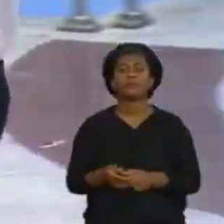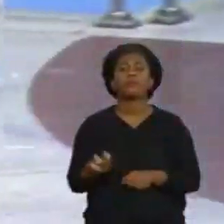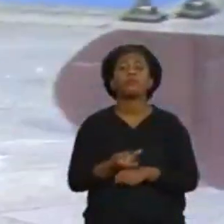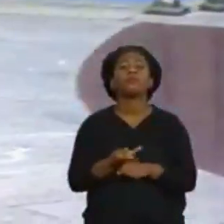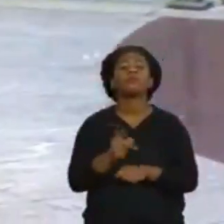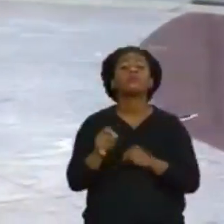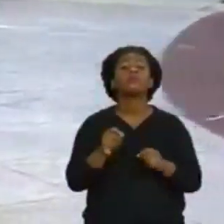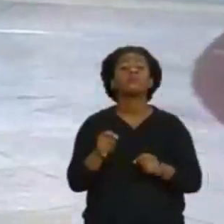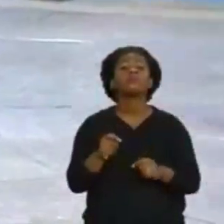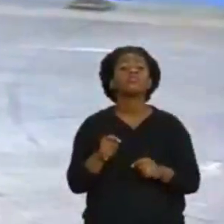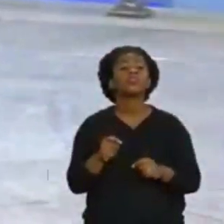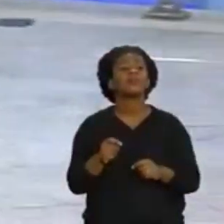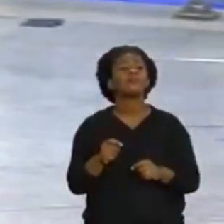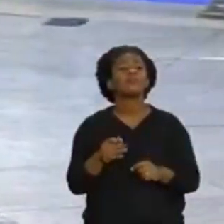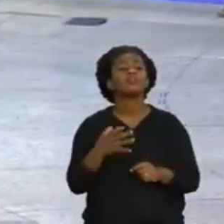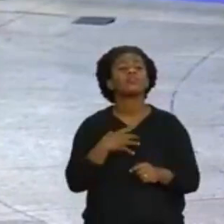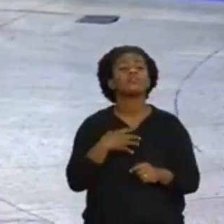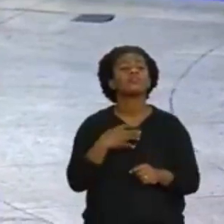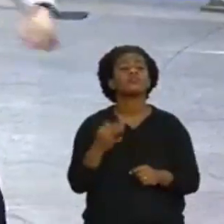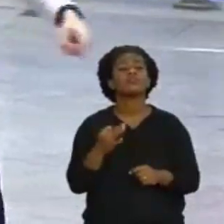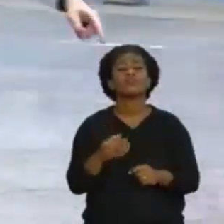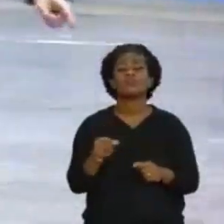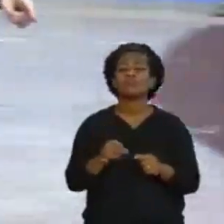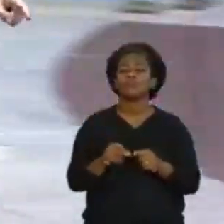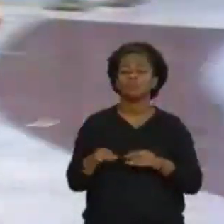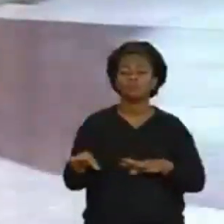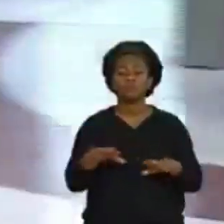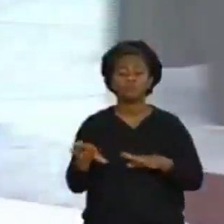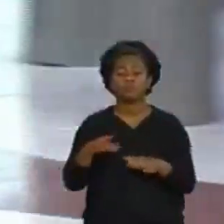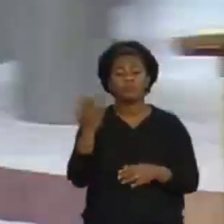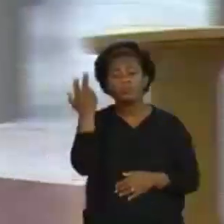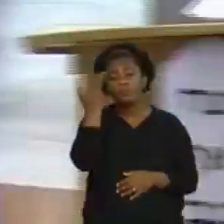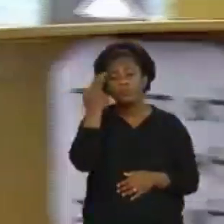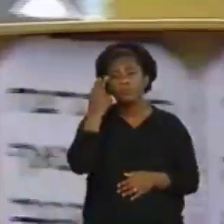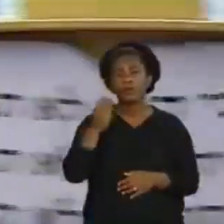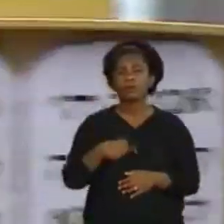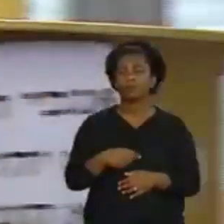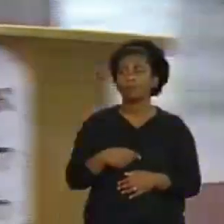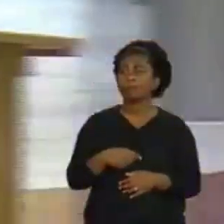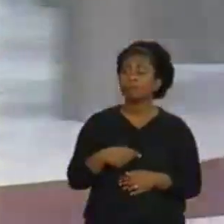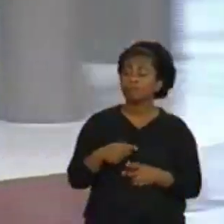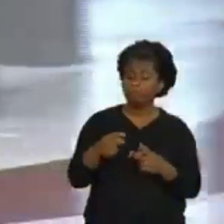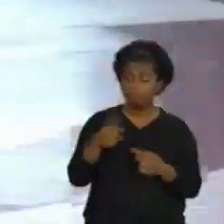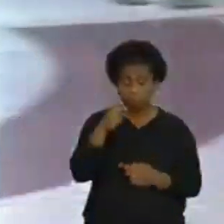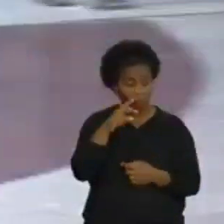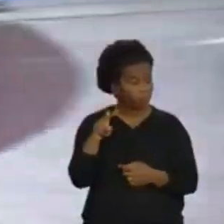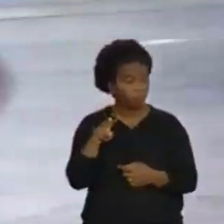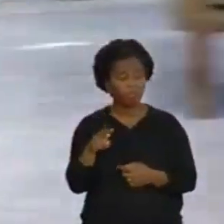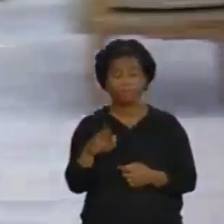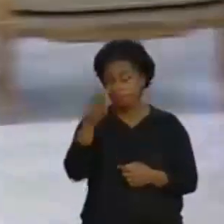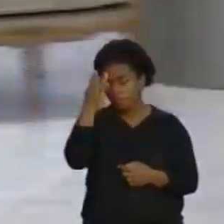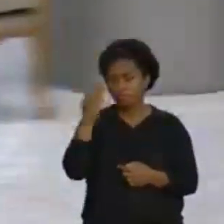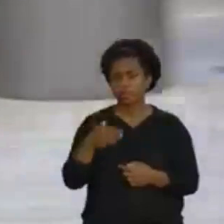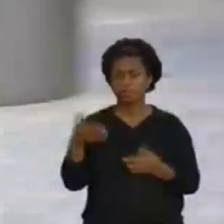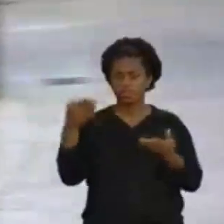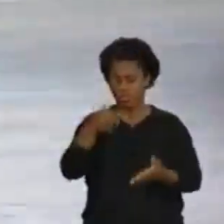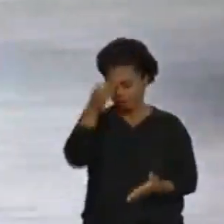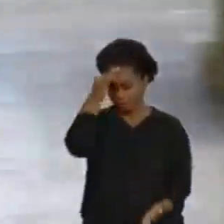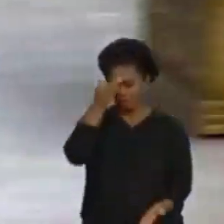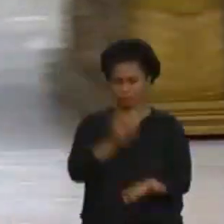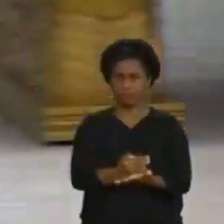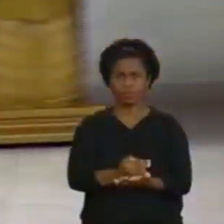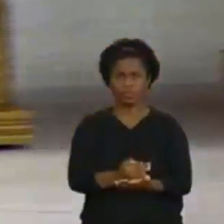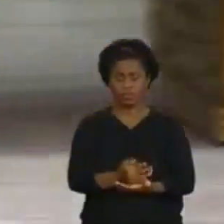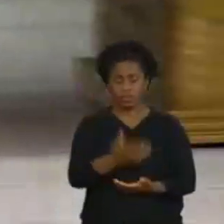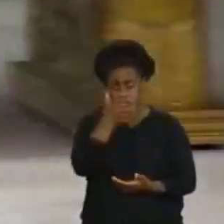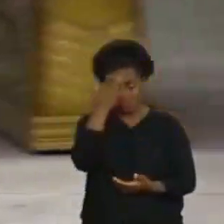estava sentindo. Abaixe as mãos. Faz o que você não podia fazer. Vamos ver as pessoas que vieram com fé hoje. Vamos ver as pessoas que não